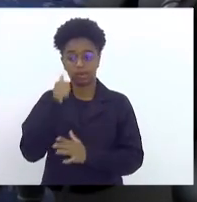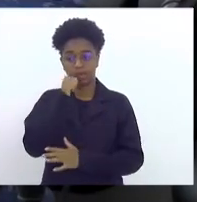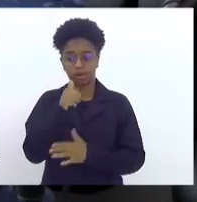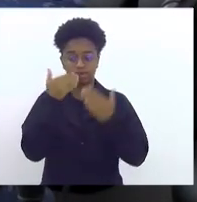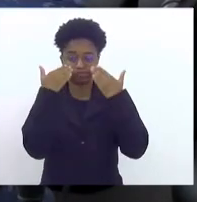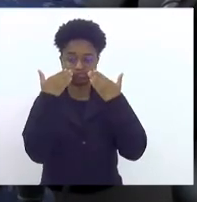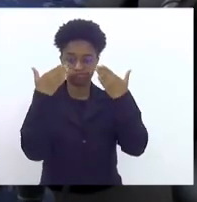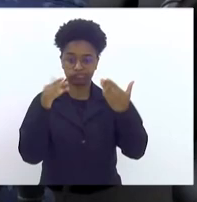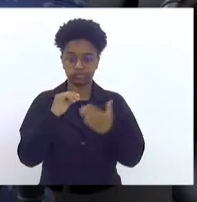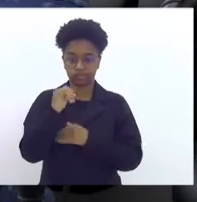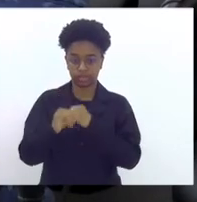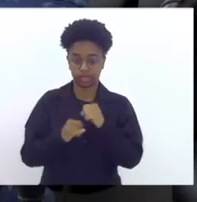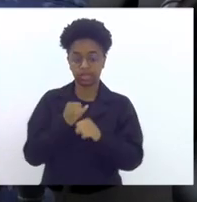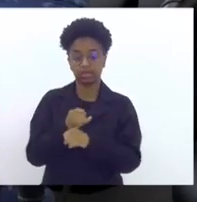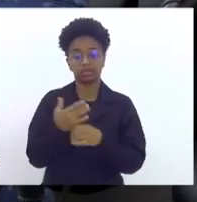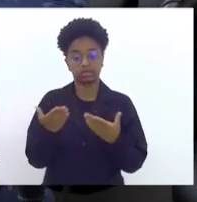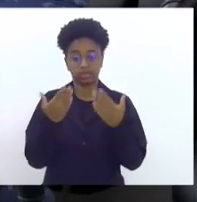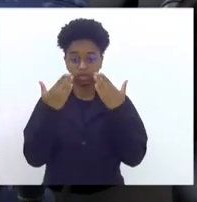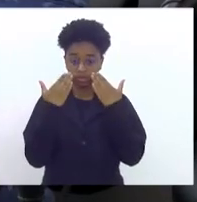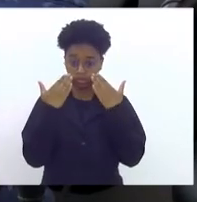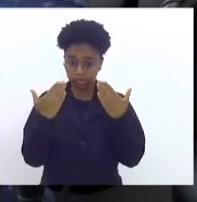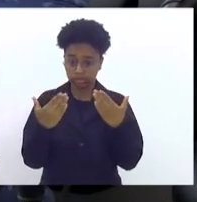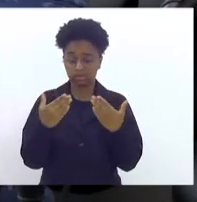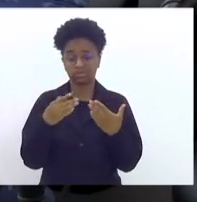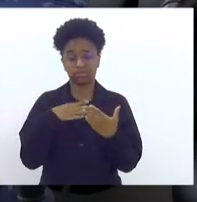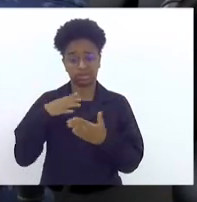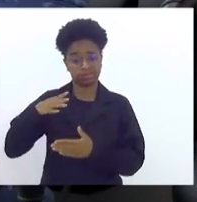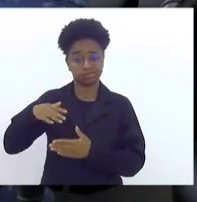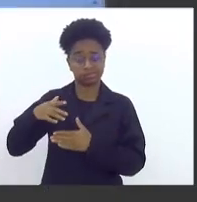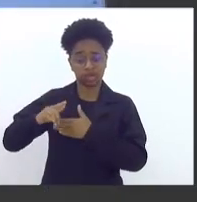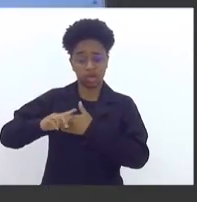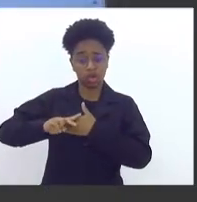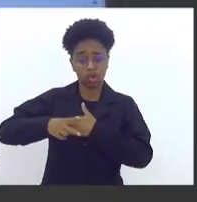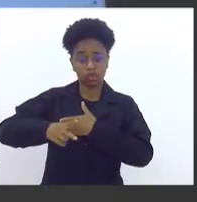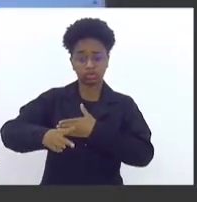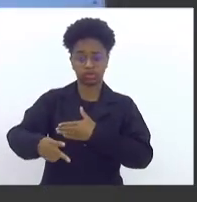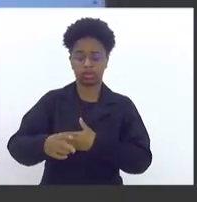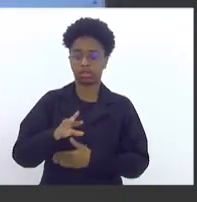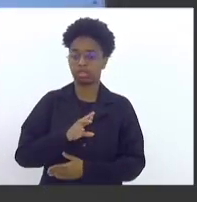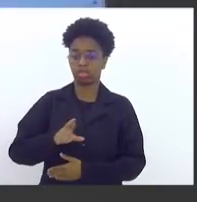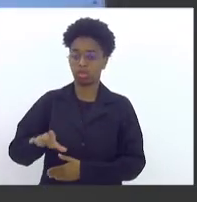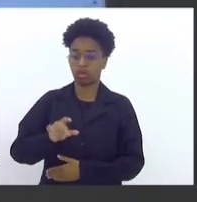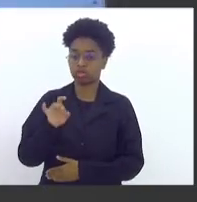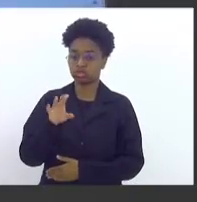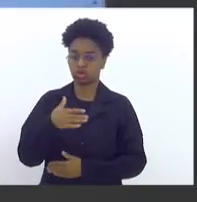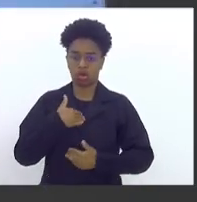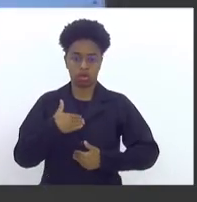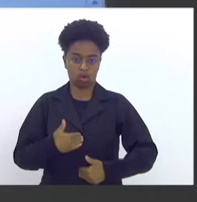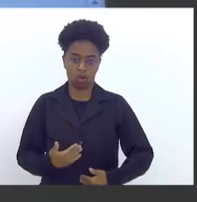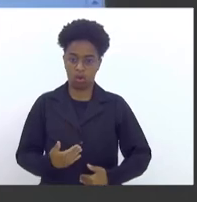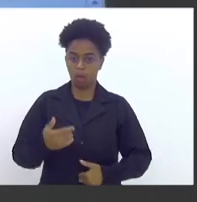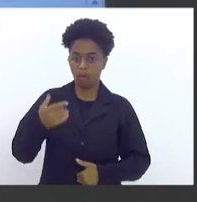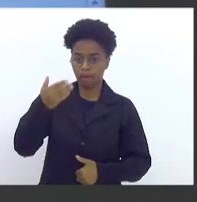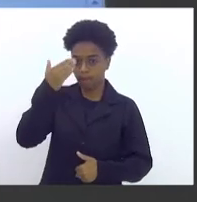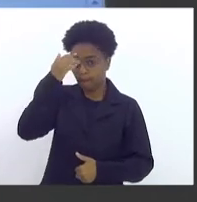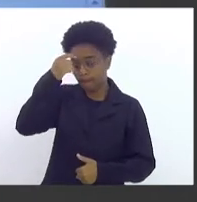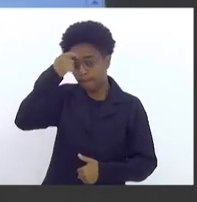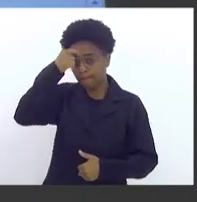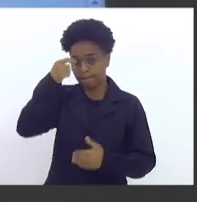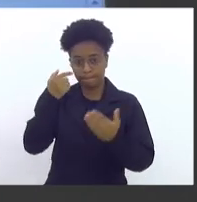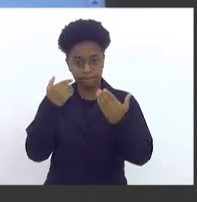e essa exposição traz sérias consequências as consequências não são apenas físicas psicológicas